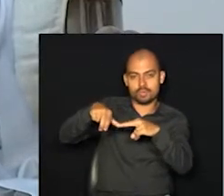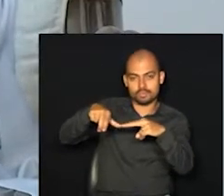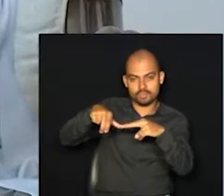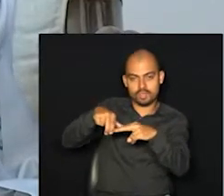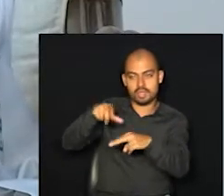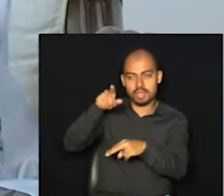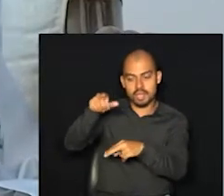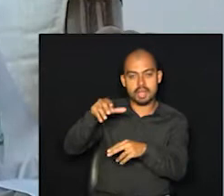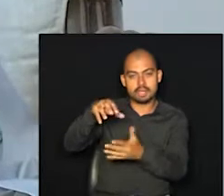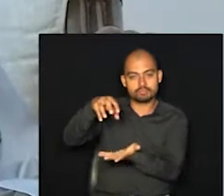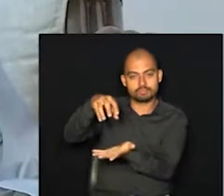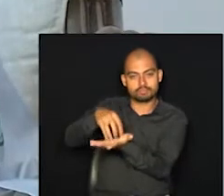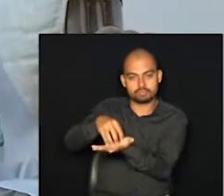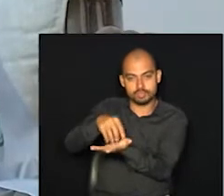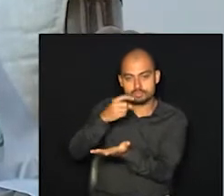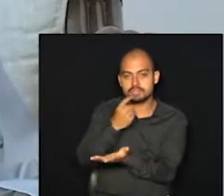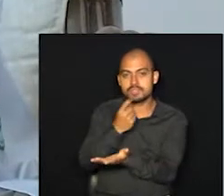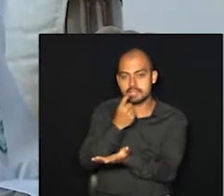Próton. E